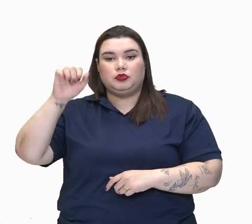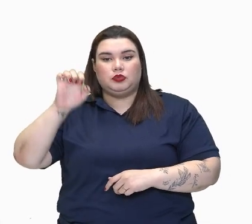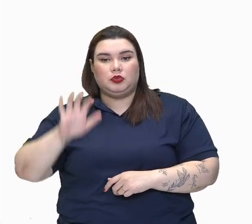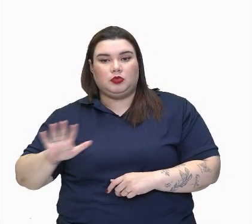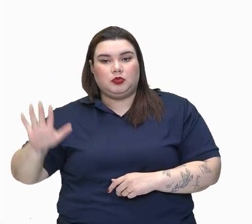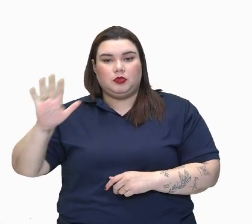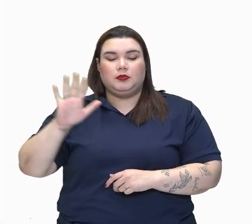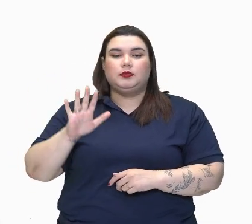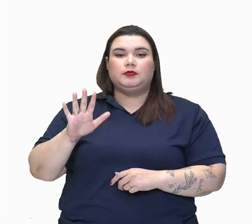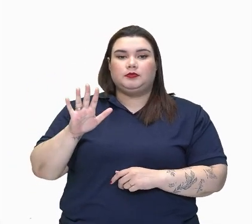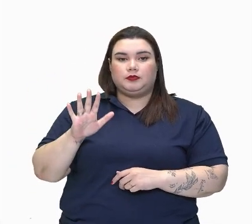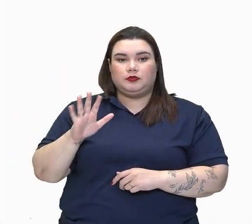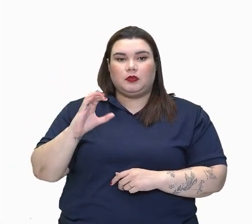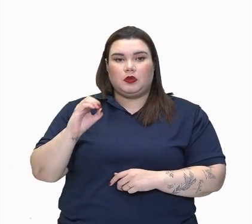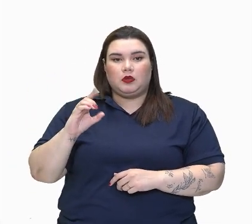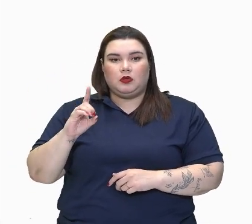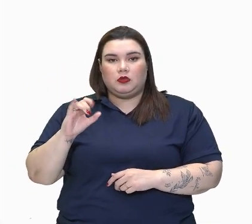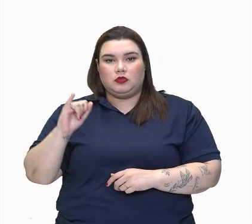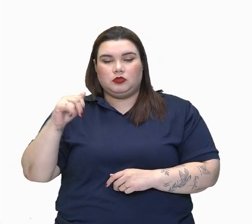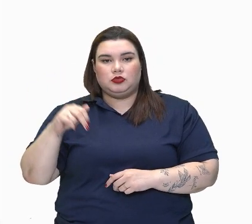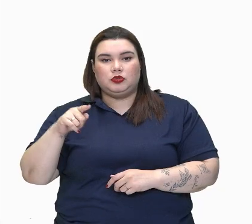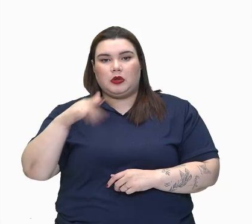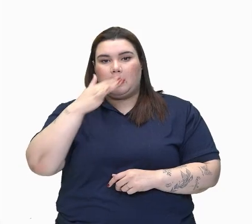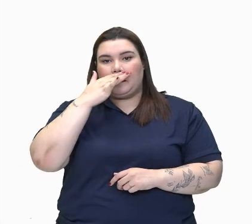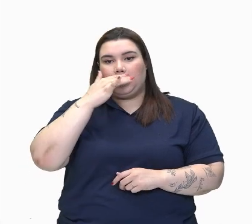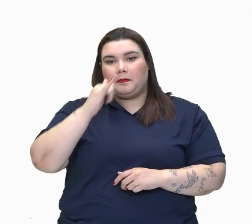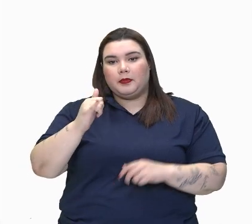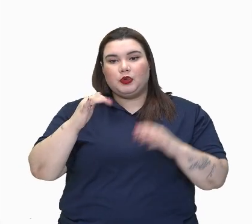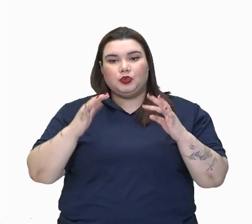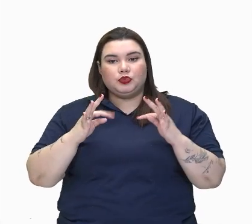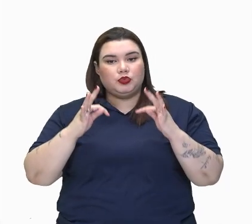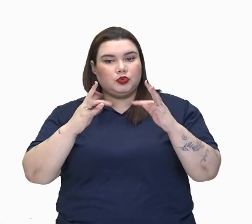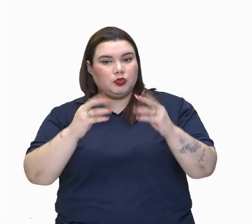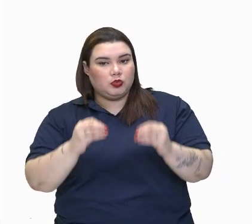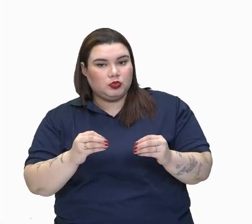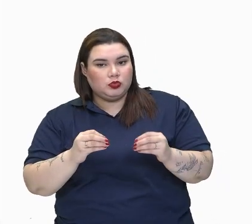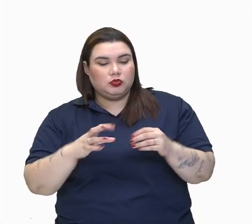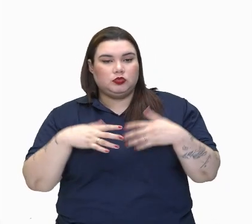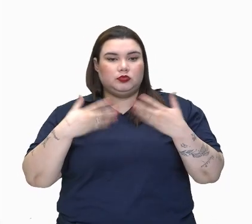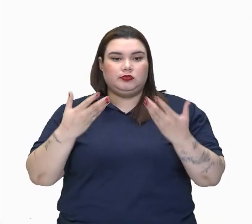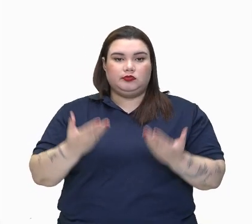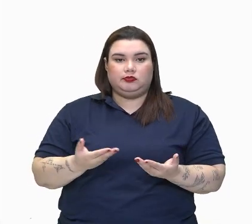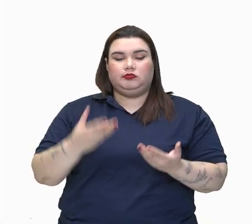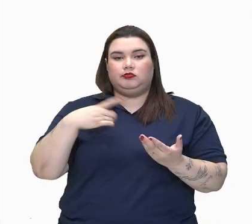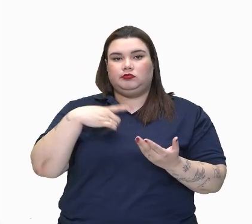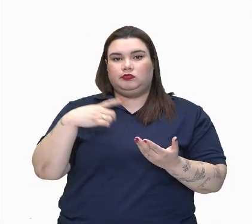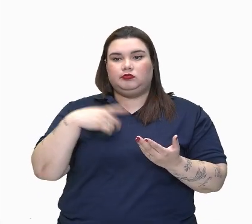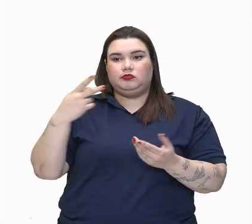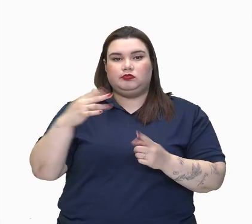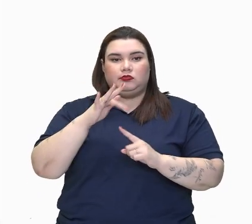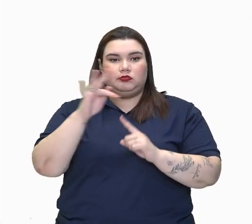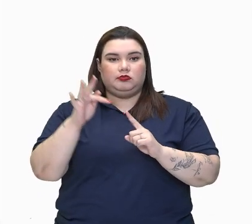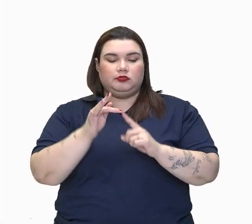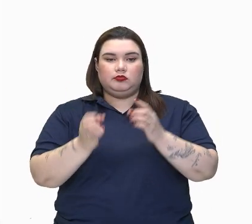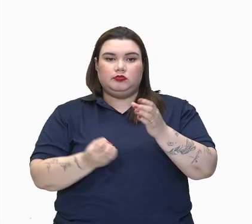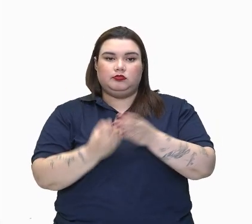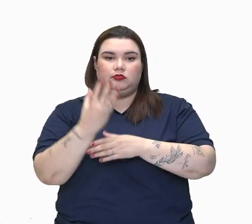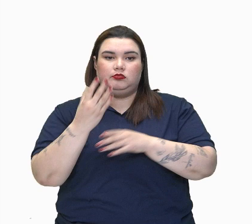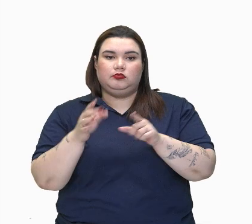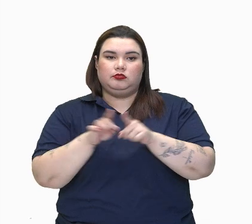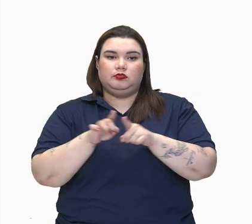títulos dado a Odin é o pai de todos. Então Odin tem essa função criadora e ao mesmo